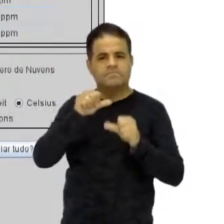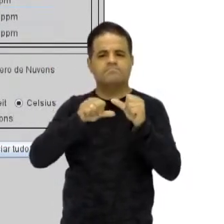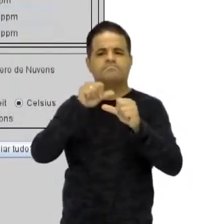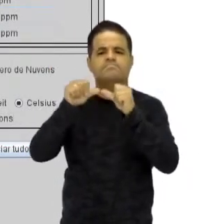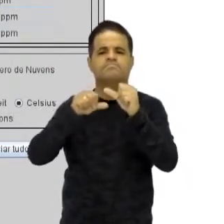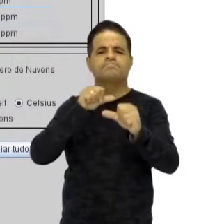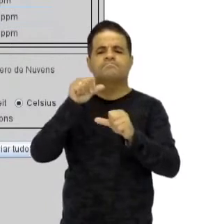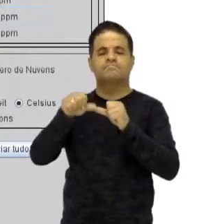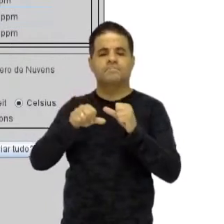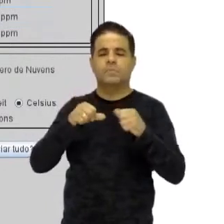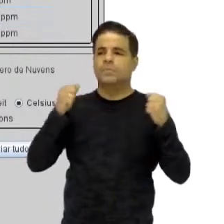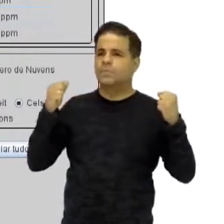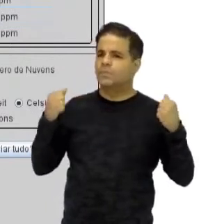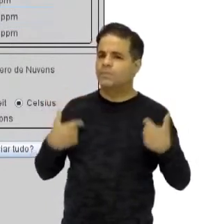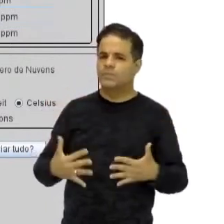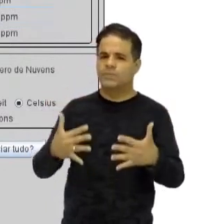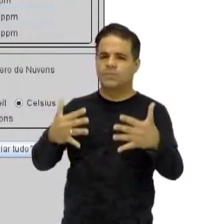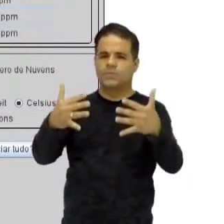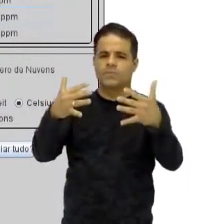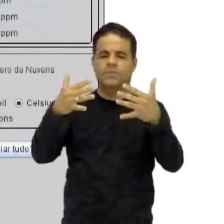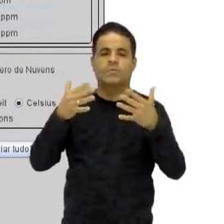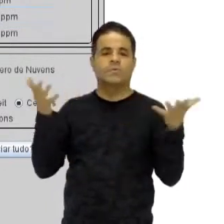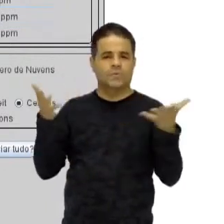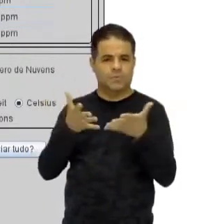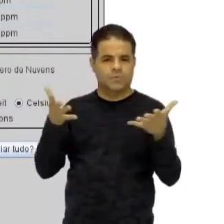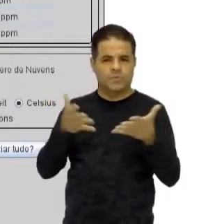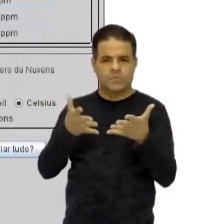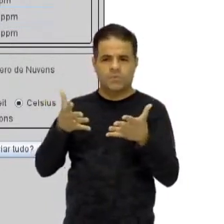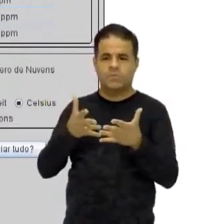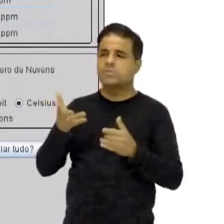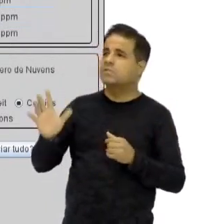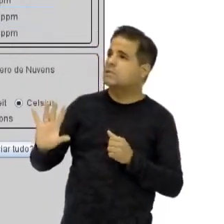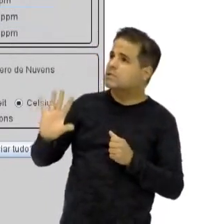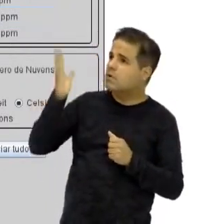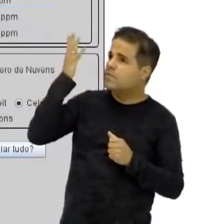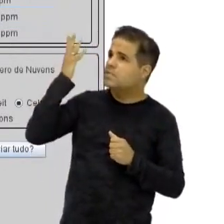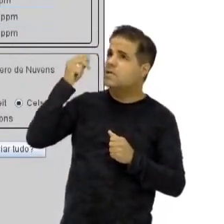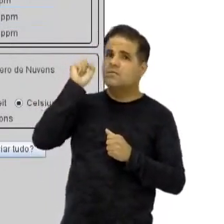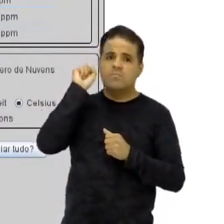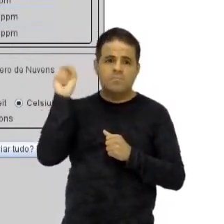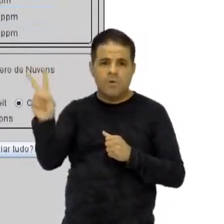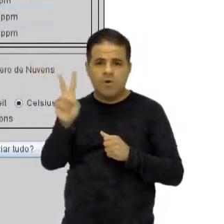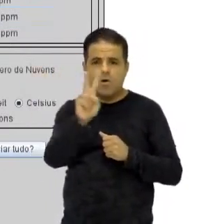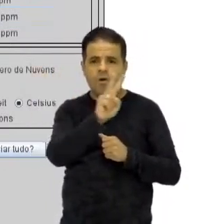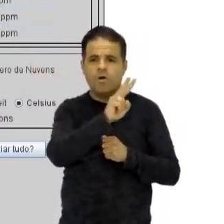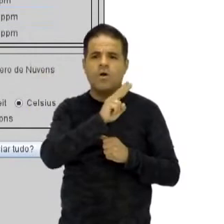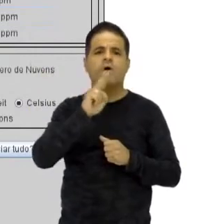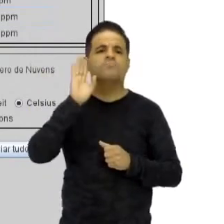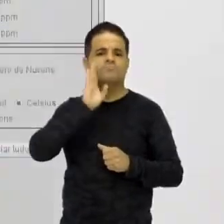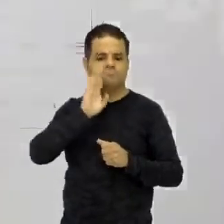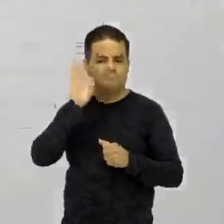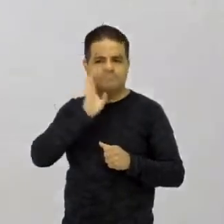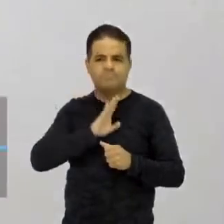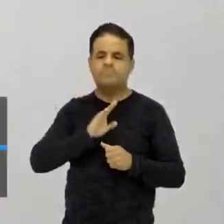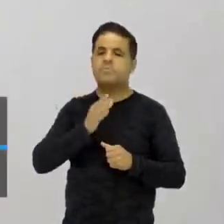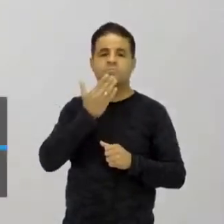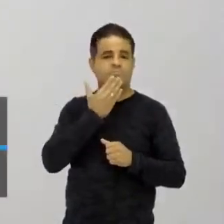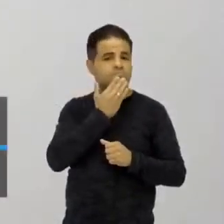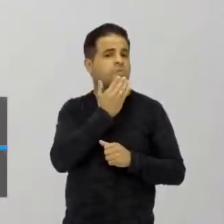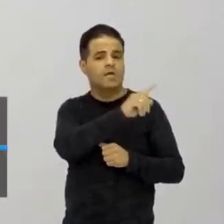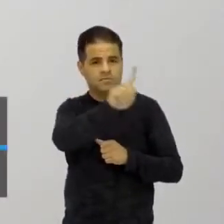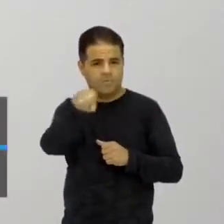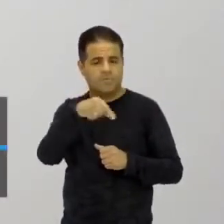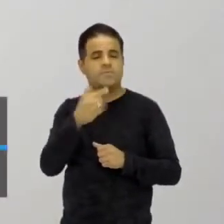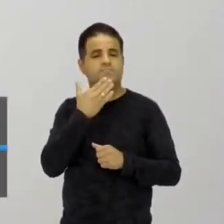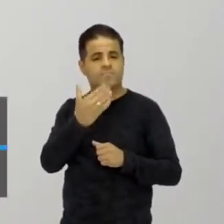Olha lá, ó. Hoje, o que está acontecendo e tal. Esse simulador é muito bacana, a gente super recomenda, volta